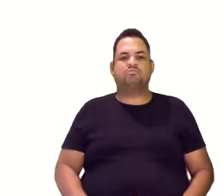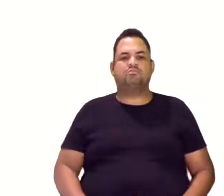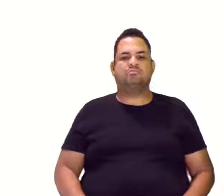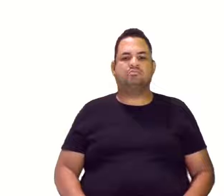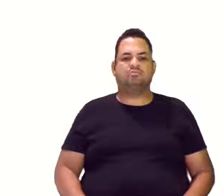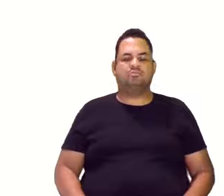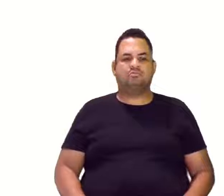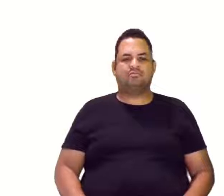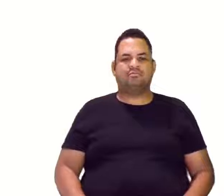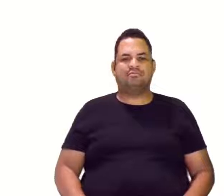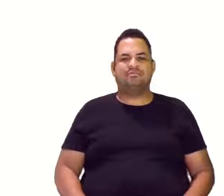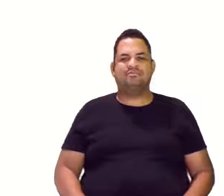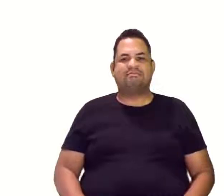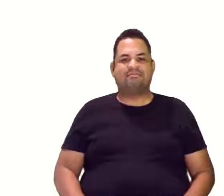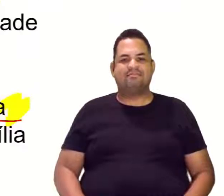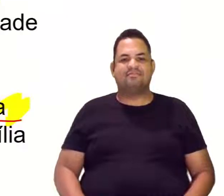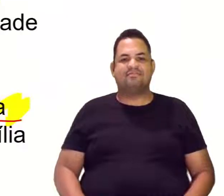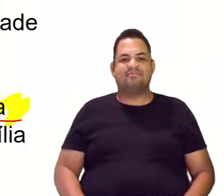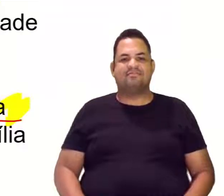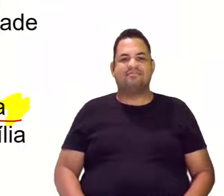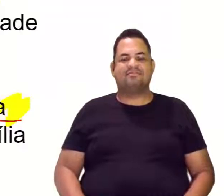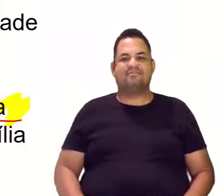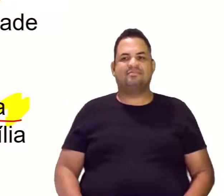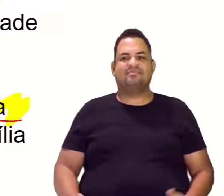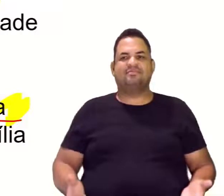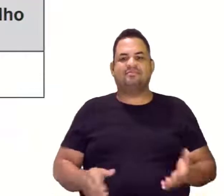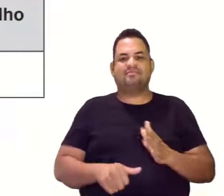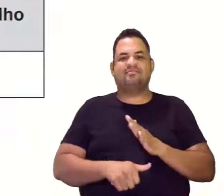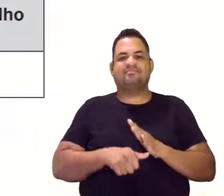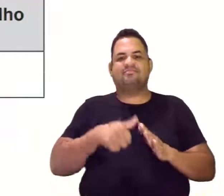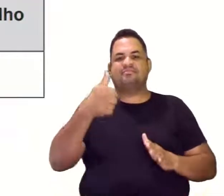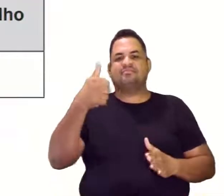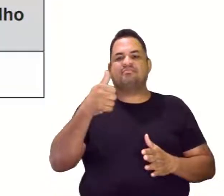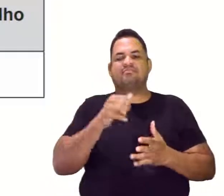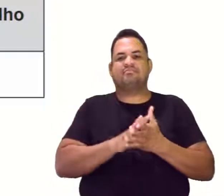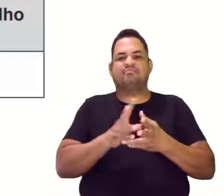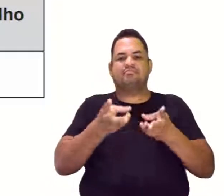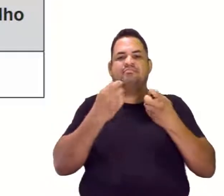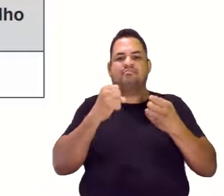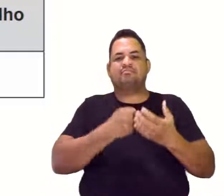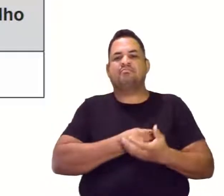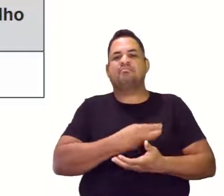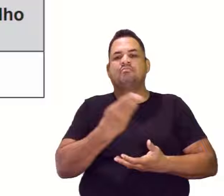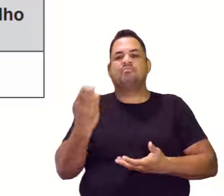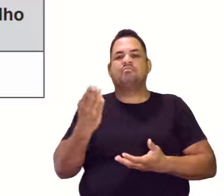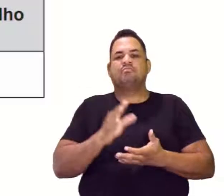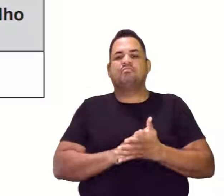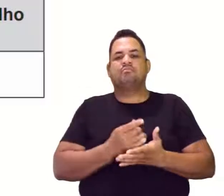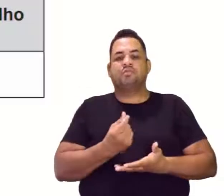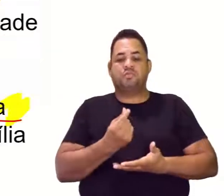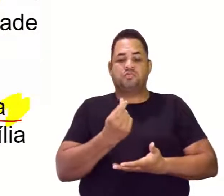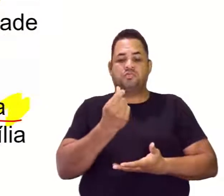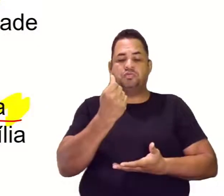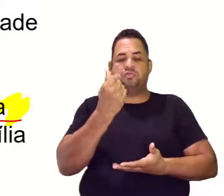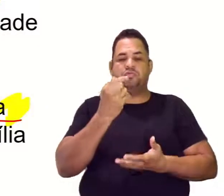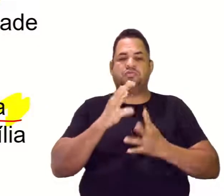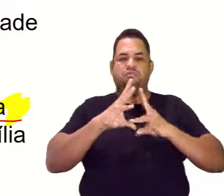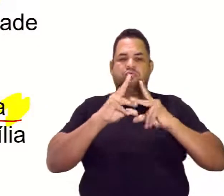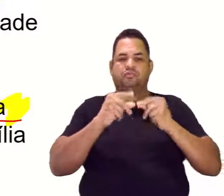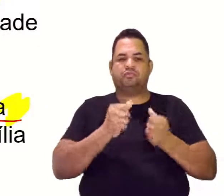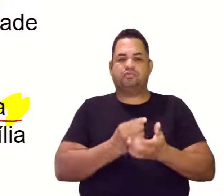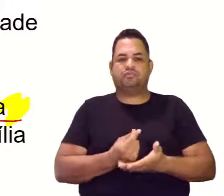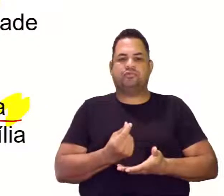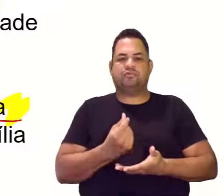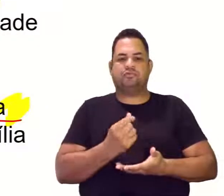rapazinho, coitadinho. Pois é. E vamos assim, né? O primeiro passo é a gente perceber quanto era a renda total. Porque eu não tenho que